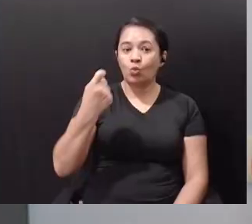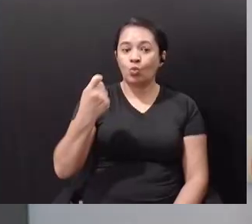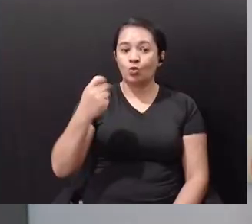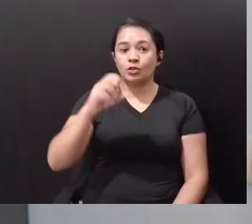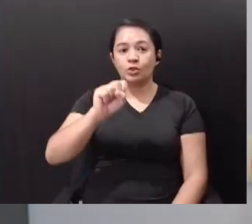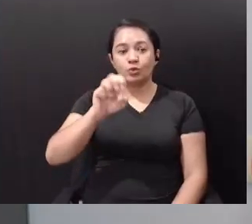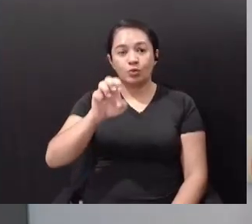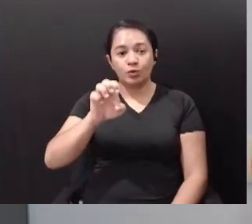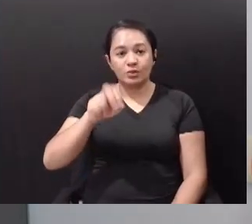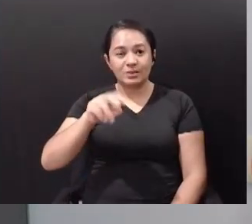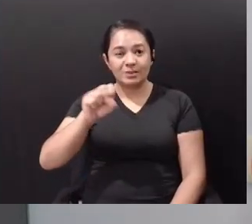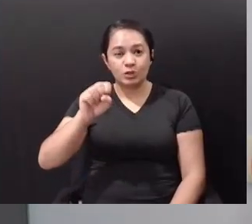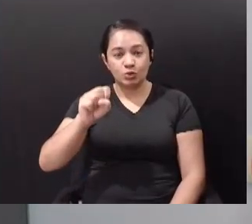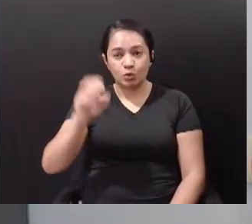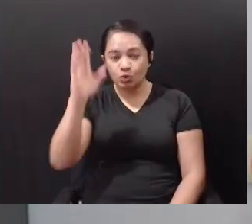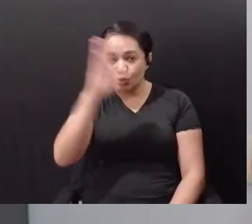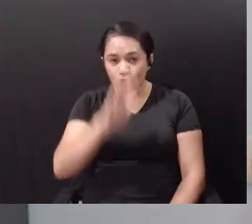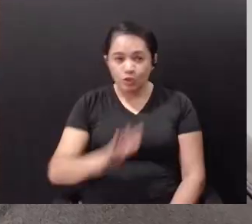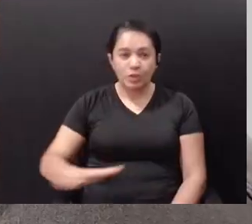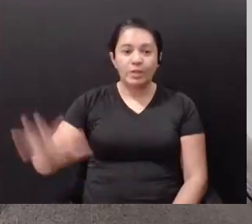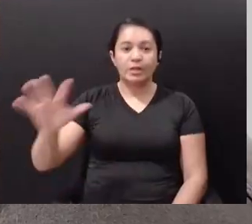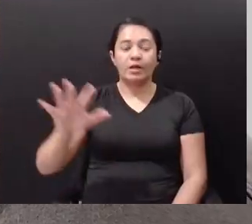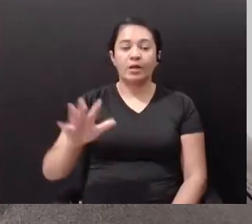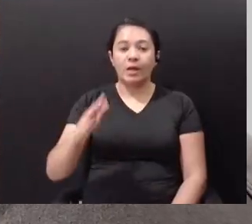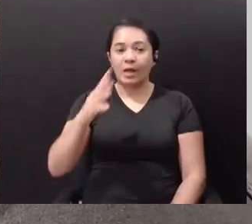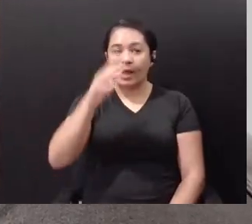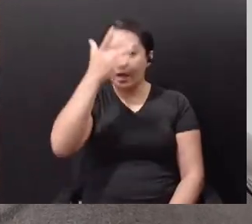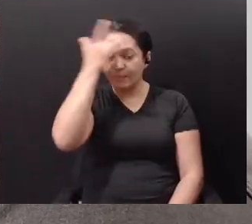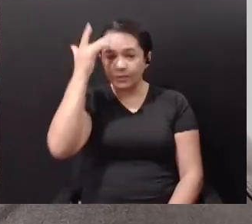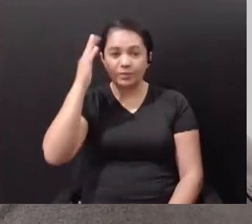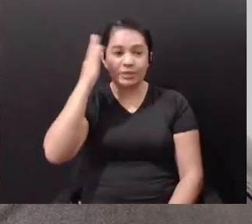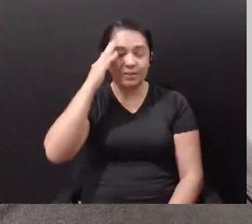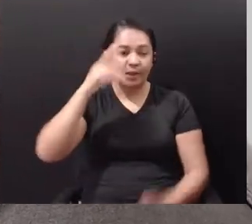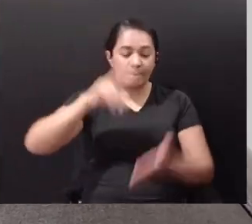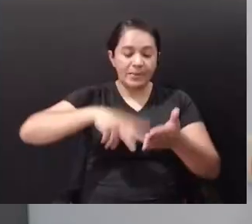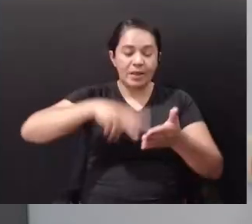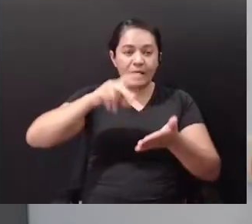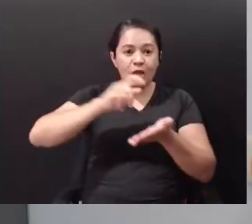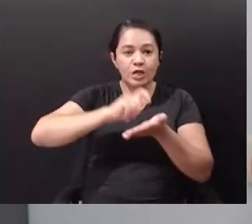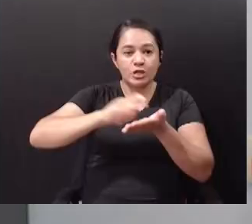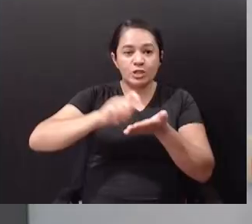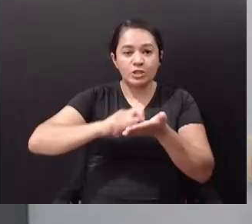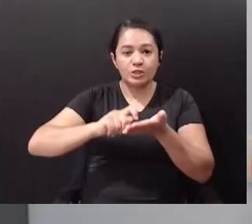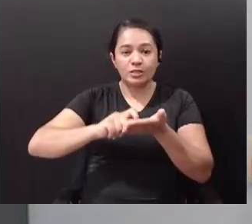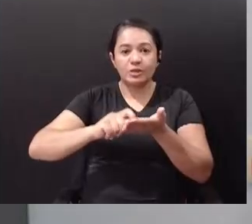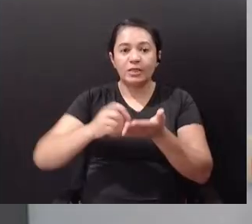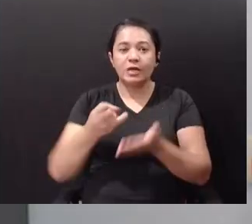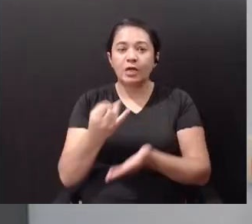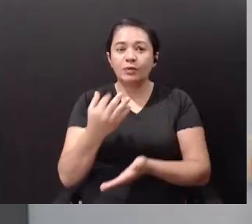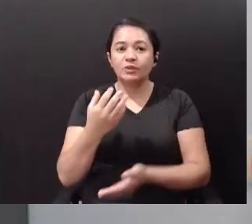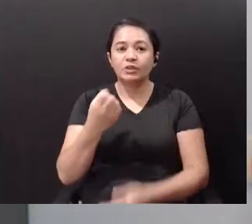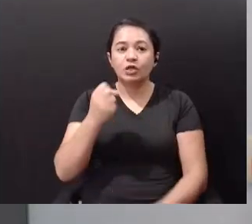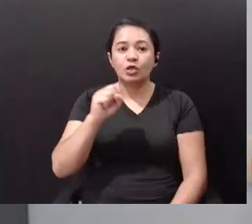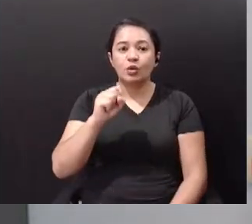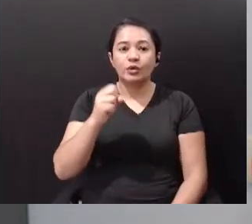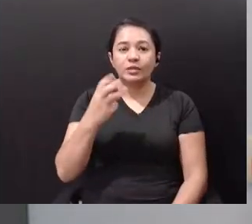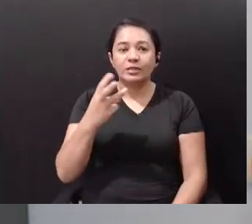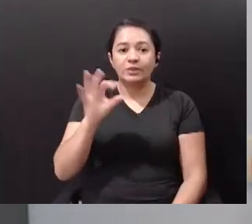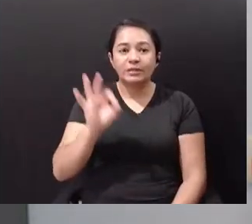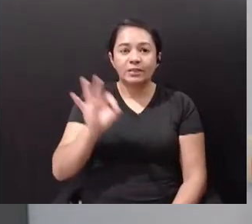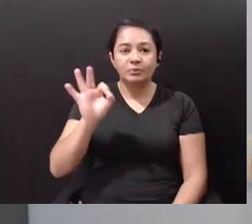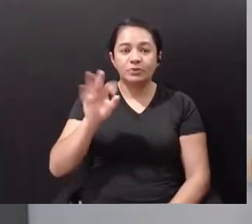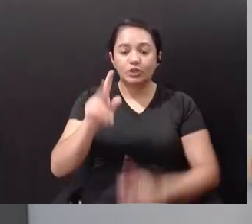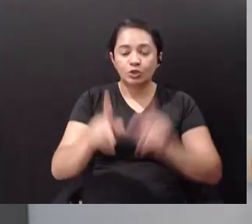que as pessoas que sabiam ler e escrever era extremamente reduzido. Então, 83% da população no Brasil